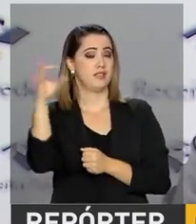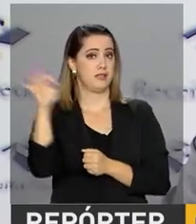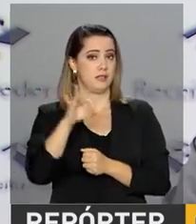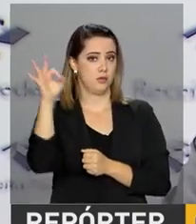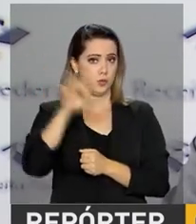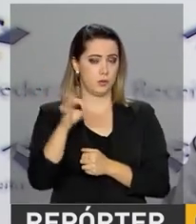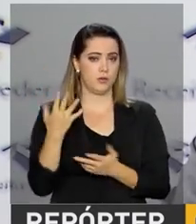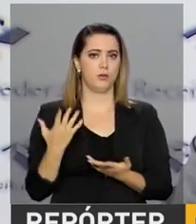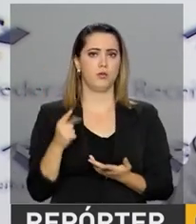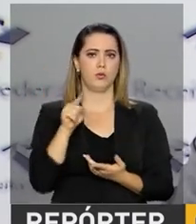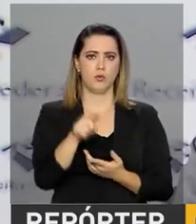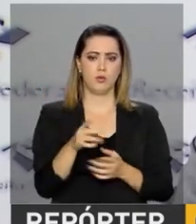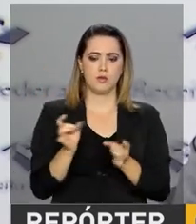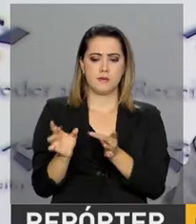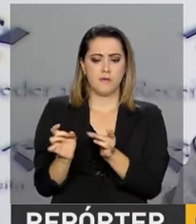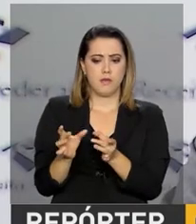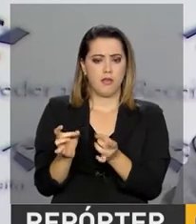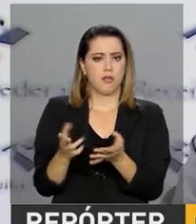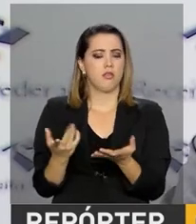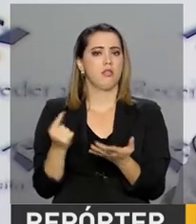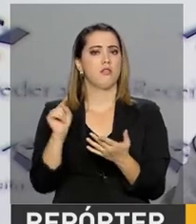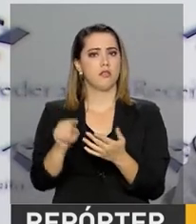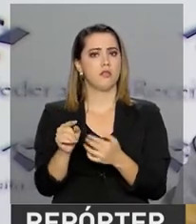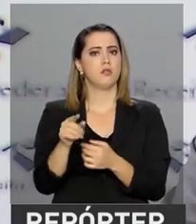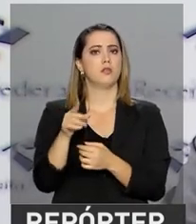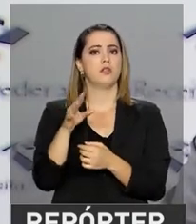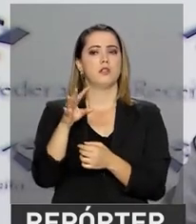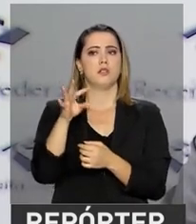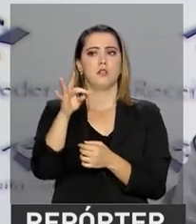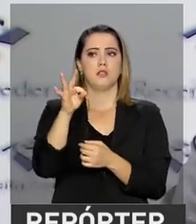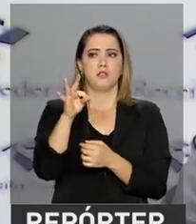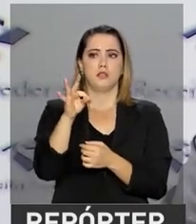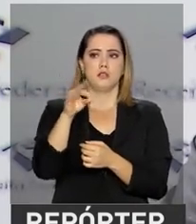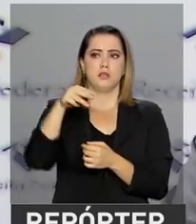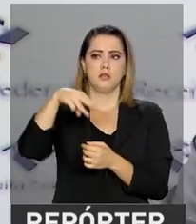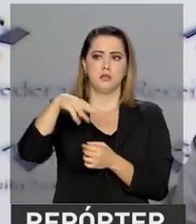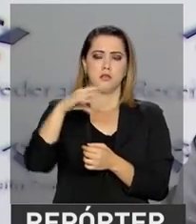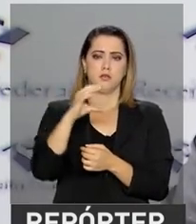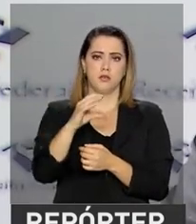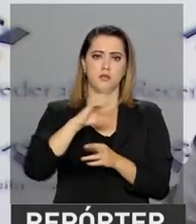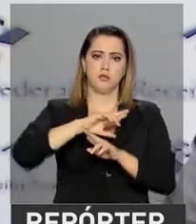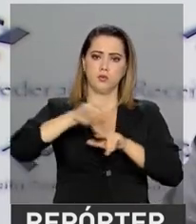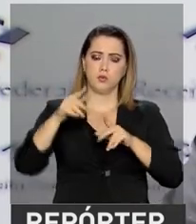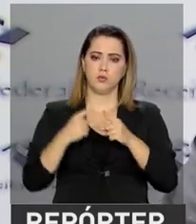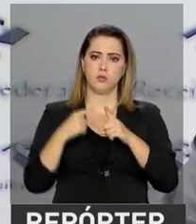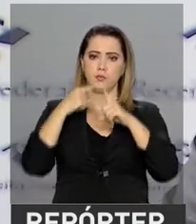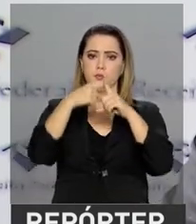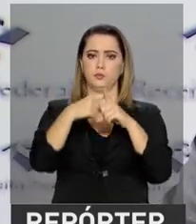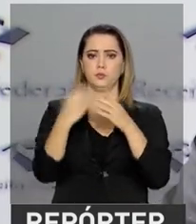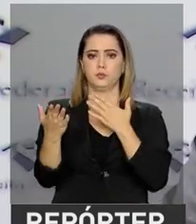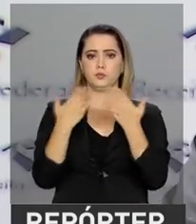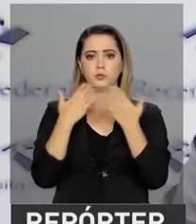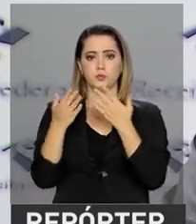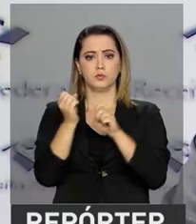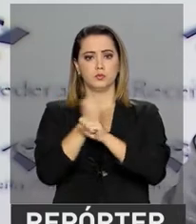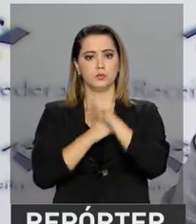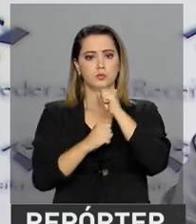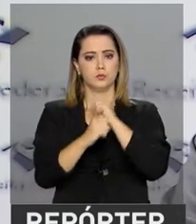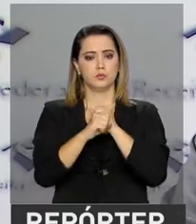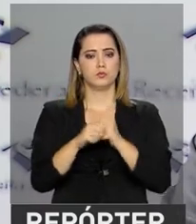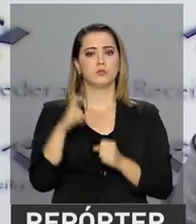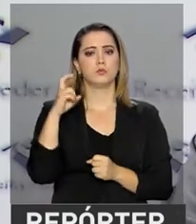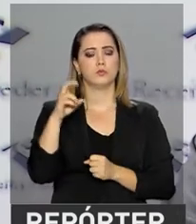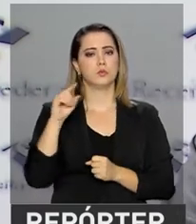vendas no comércio medidas pela pmc a variação foi positiva em relação ao ano anterior de